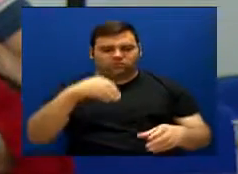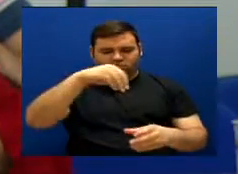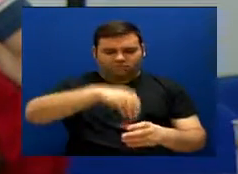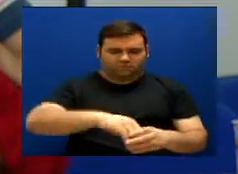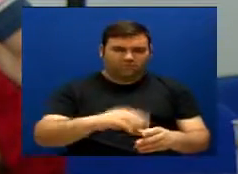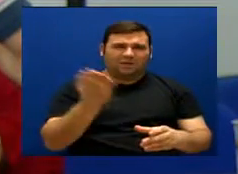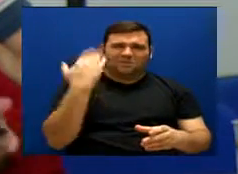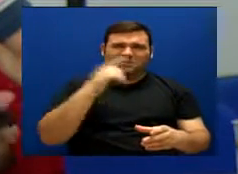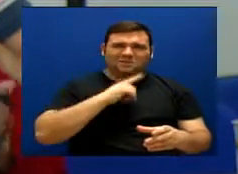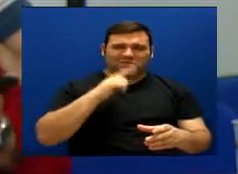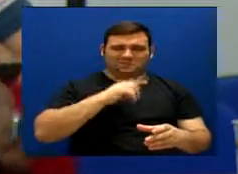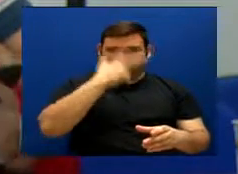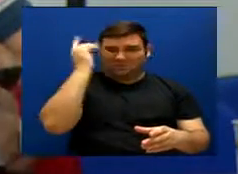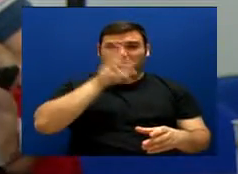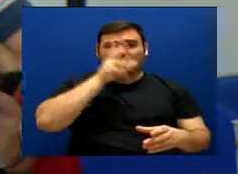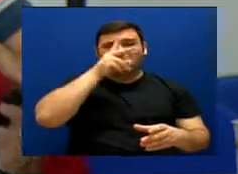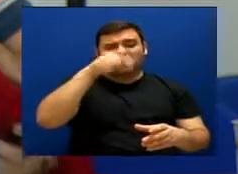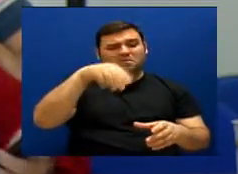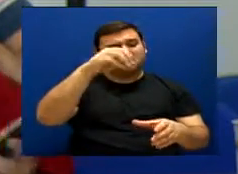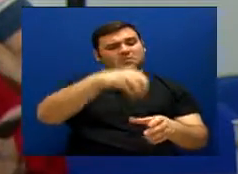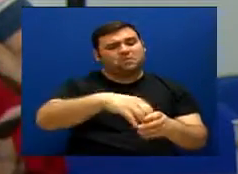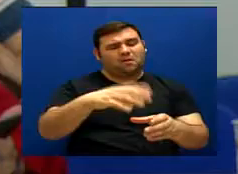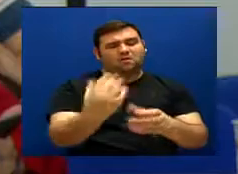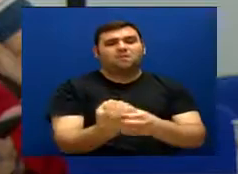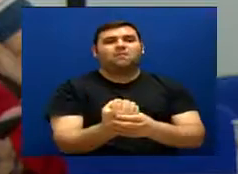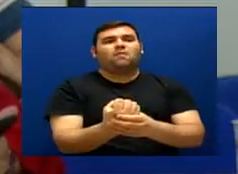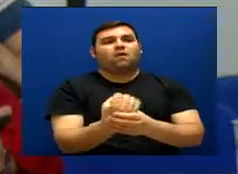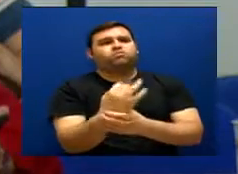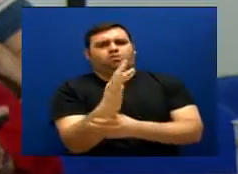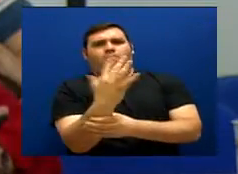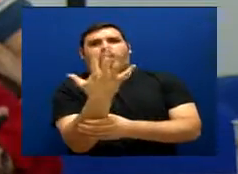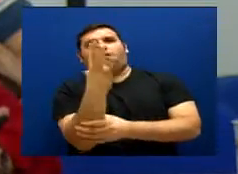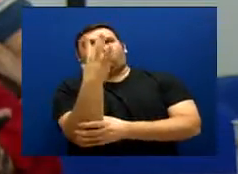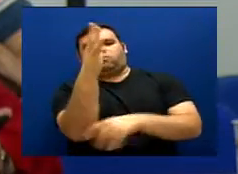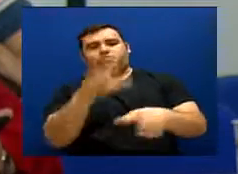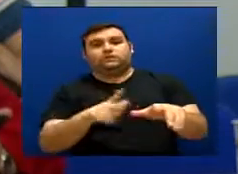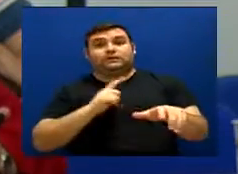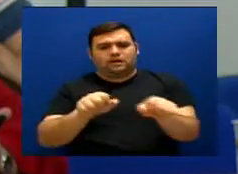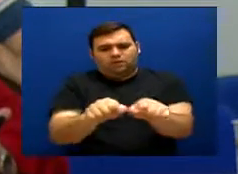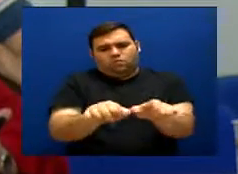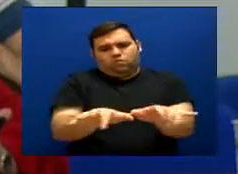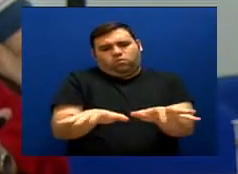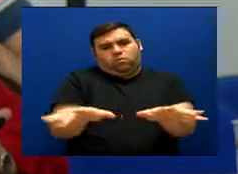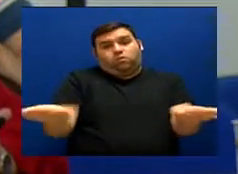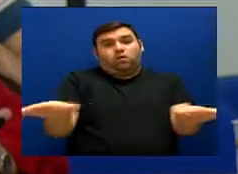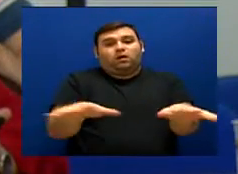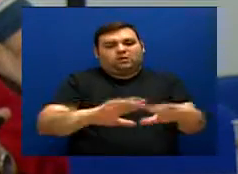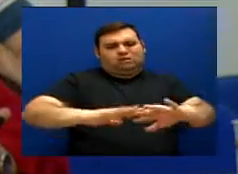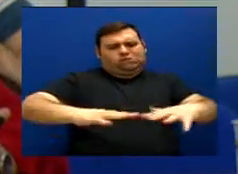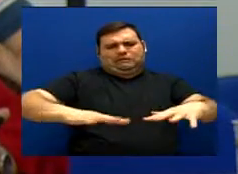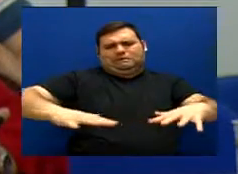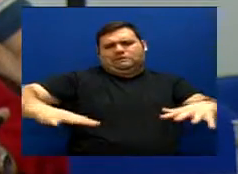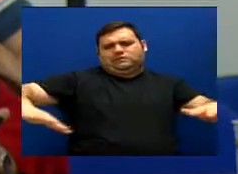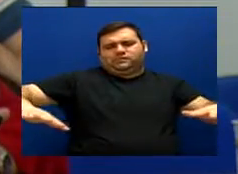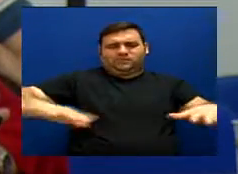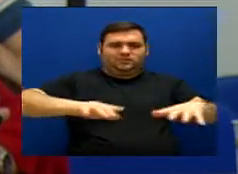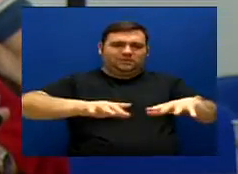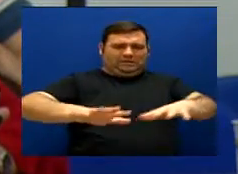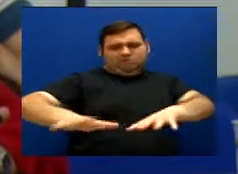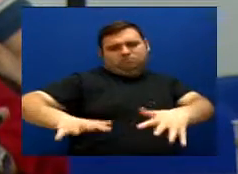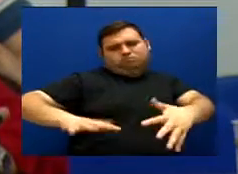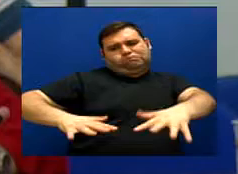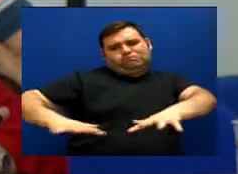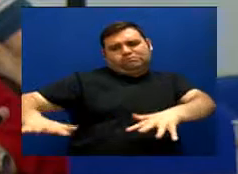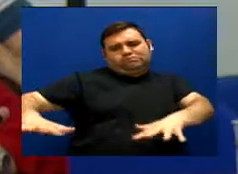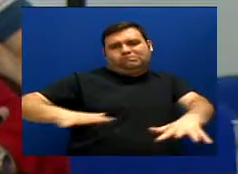ocorreu antigamente, as pessoas plantavam árvores inadequadas, e elas estendiam suas raízes, arrebentavam o